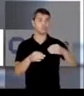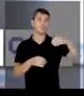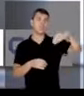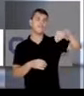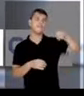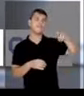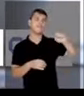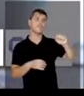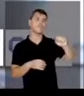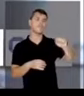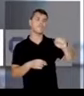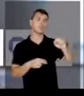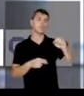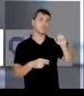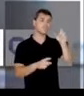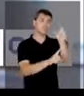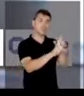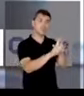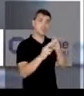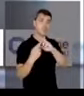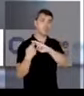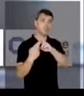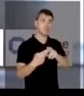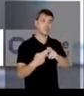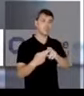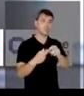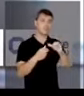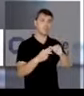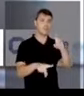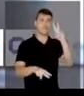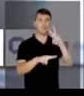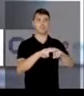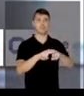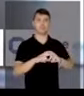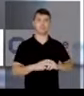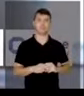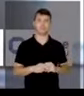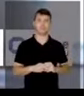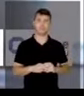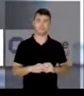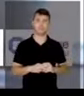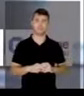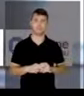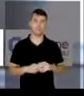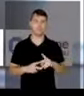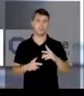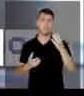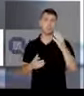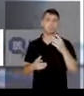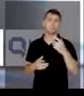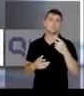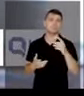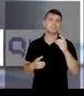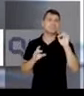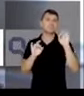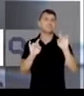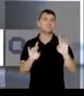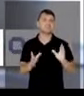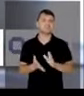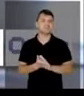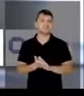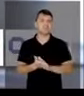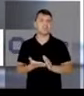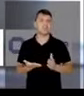olhar nos seus olhos. Porque ele sabe que mentiroso não encara os outros. Mentiroso fala de cabeça baixa. E era